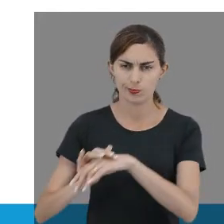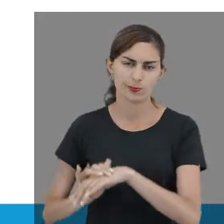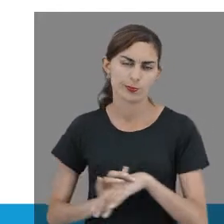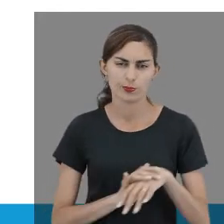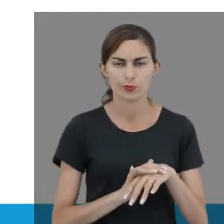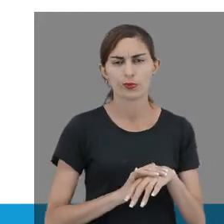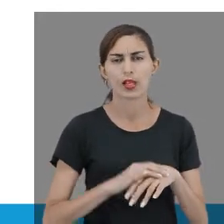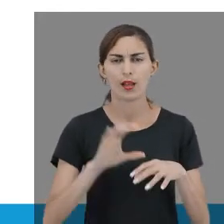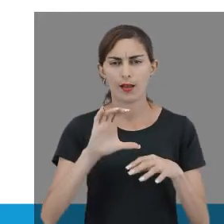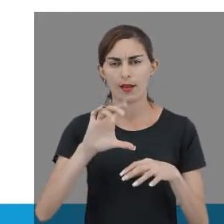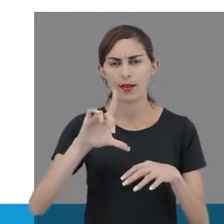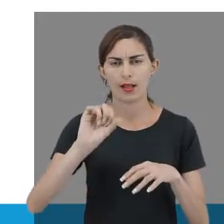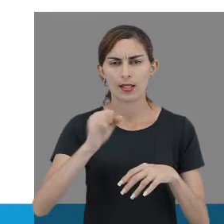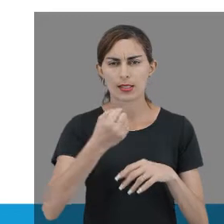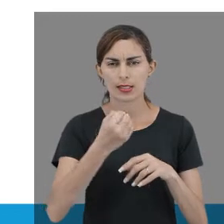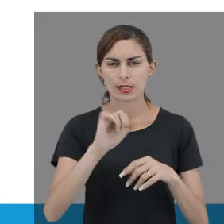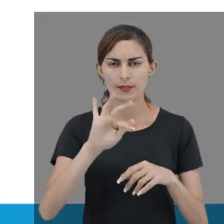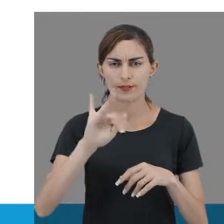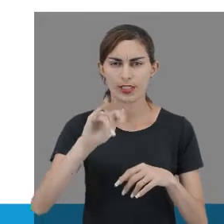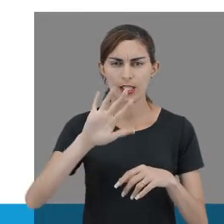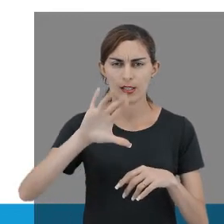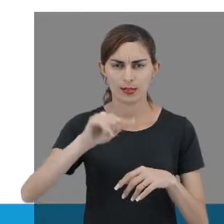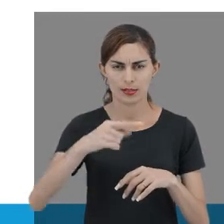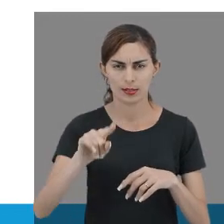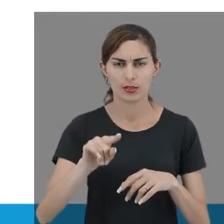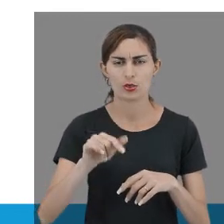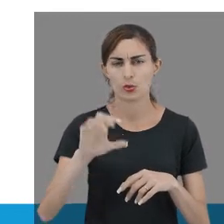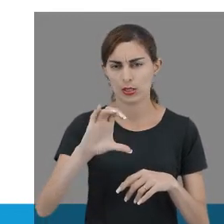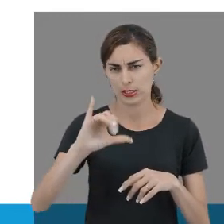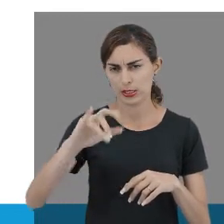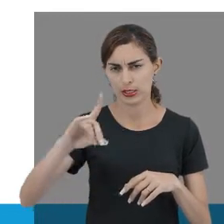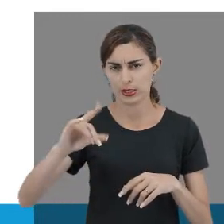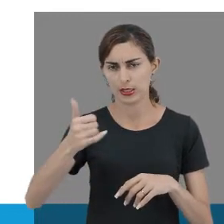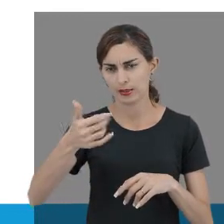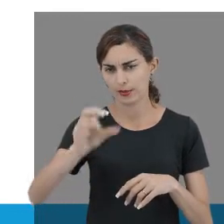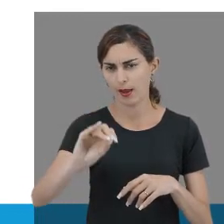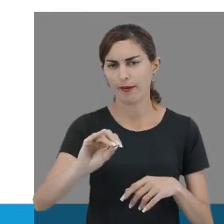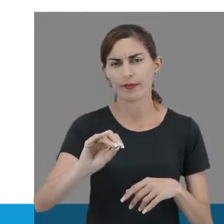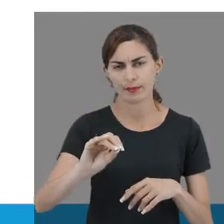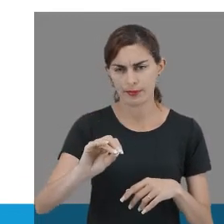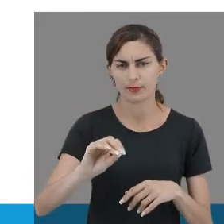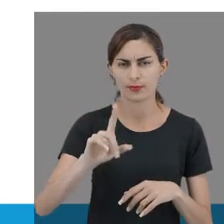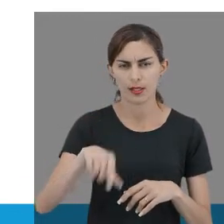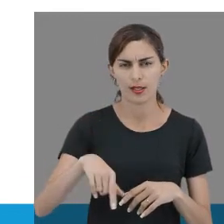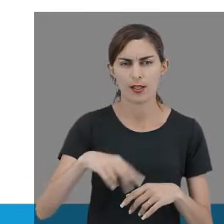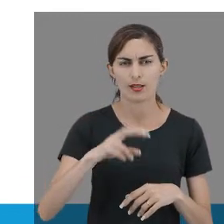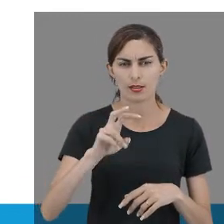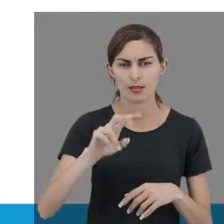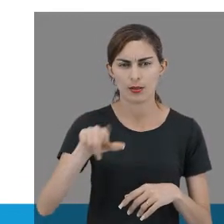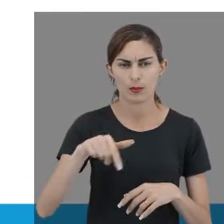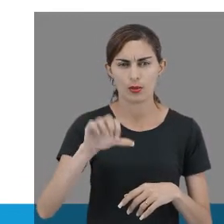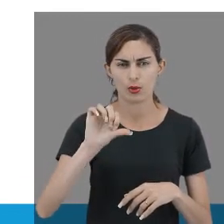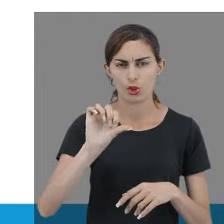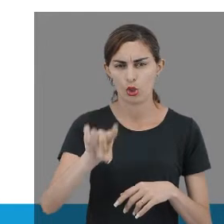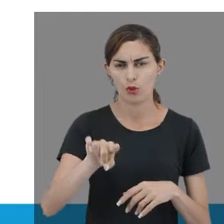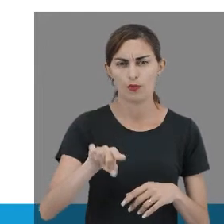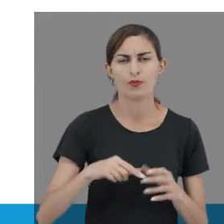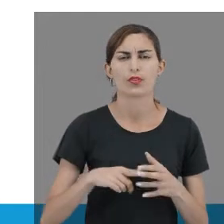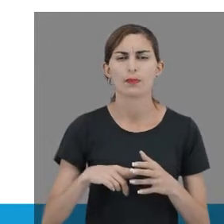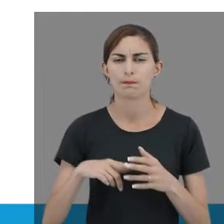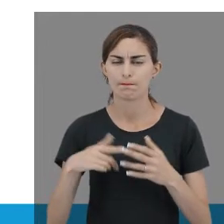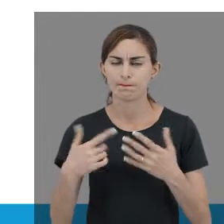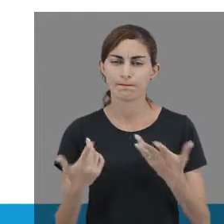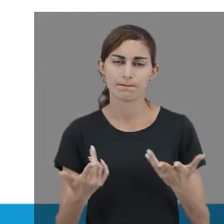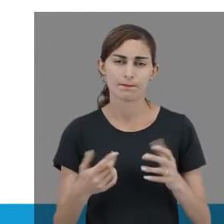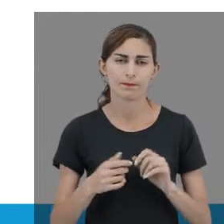Para todos esses casos que confirmam, então a classificação no SIM, do CID-10, é a P35.9, que